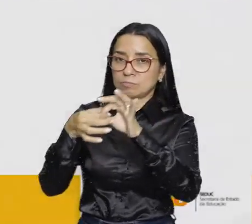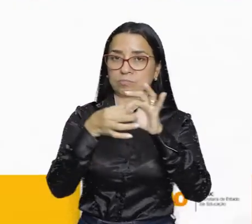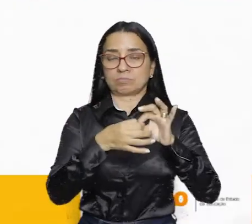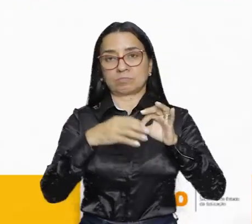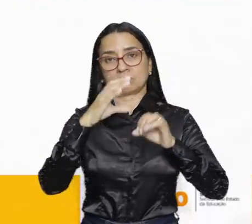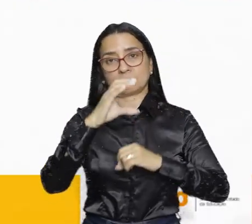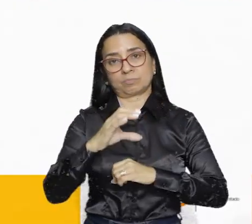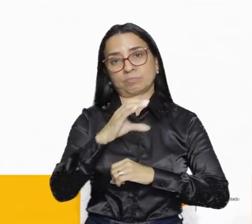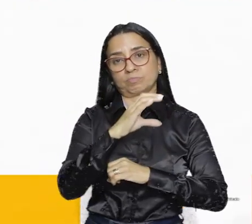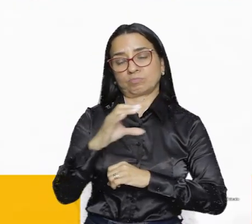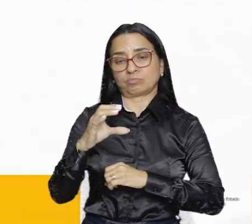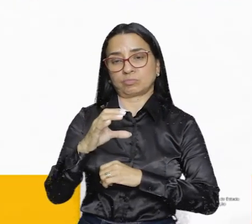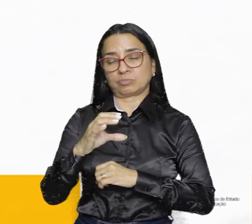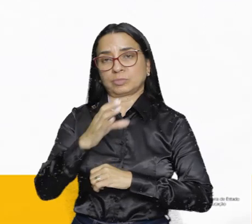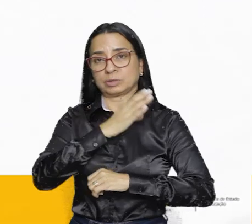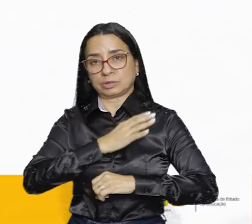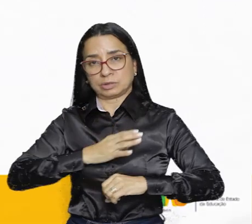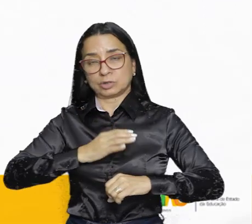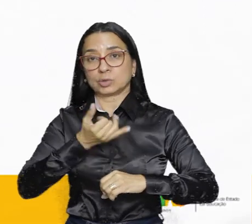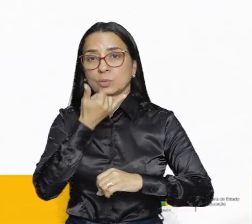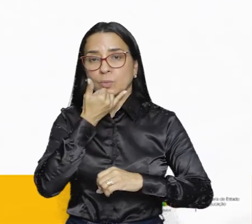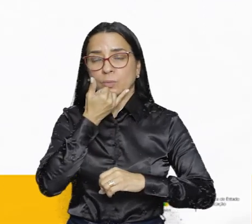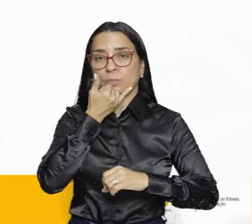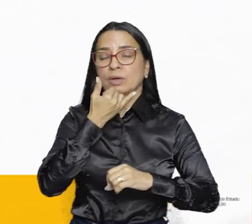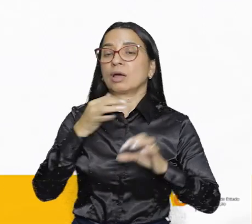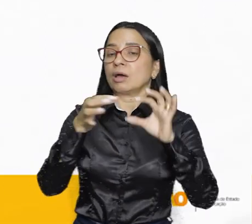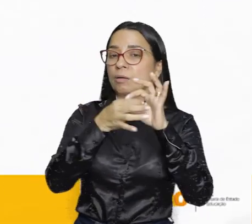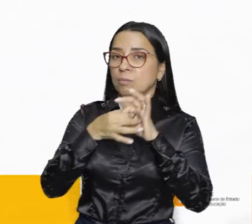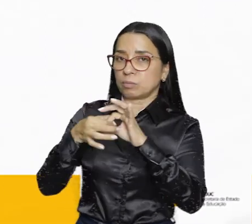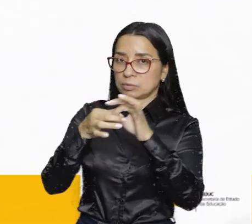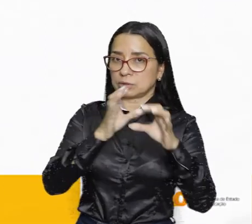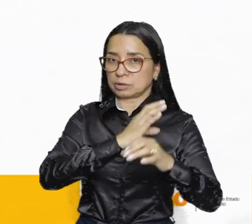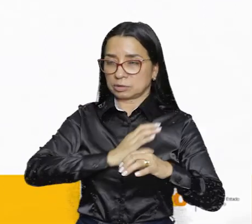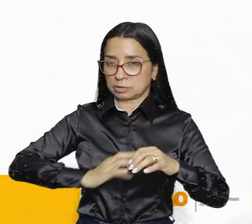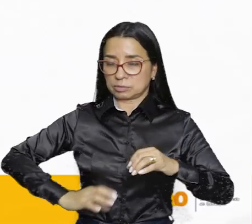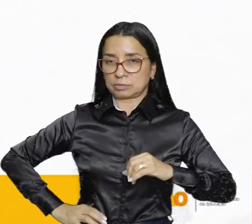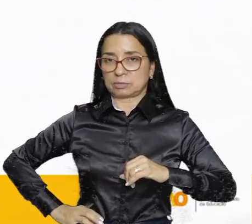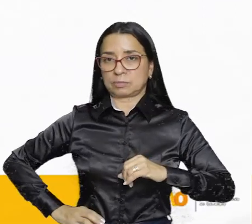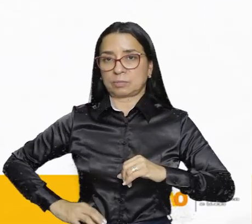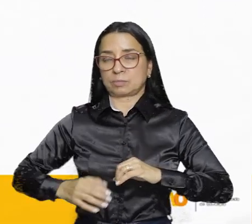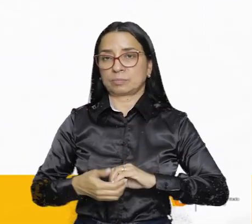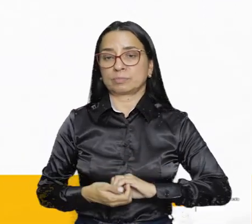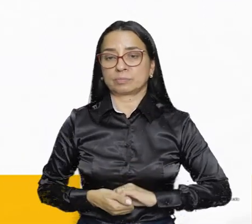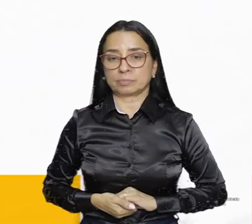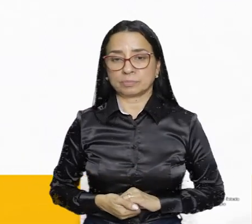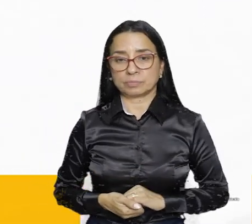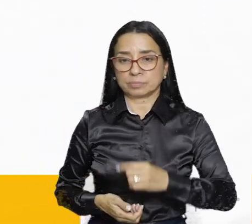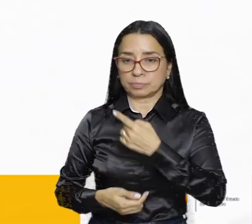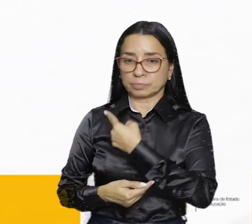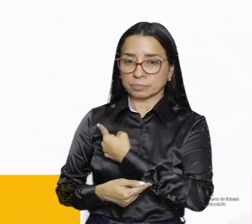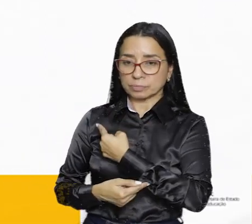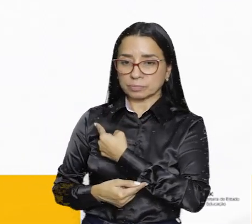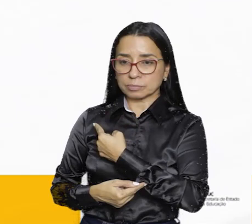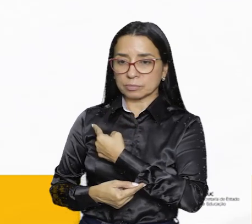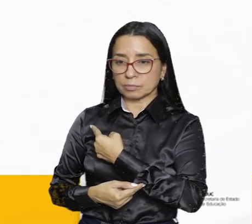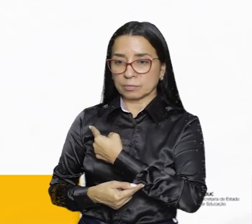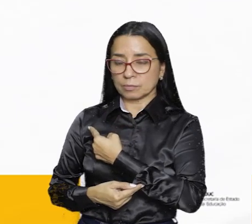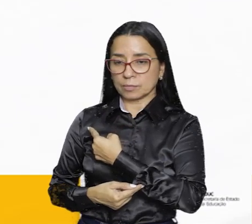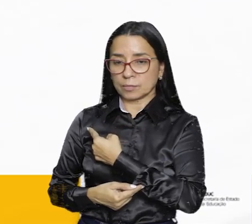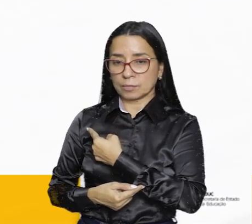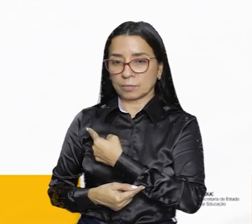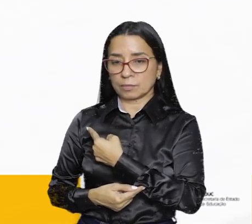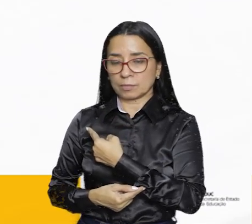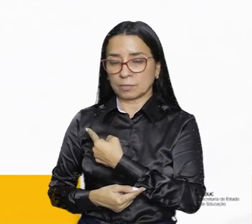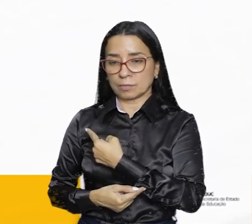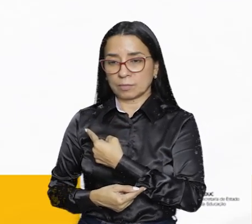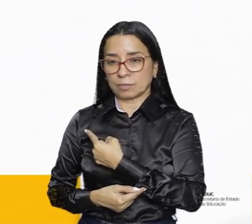fala o seguinte: assentado, portanto, que a Escritura, em muitas passagens, não apenas